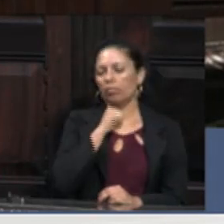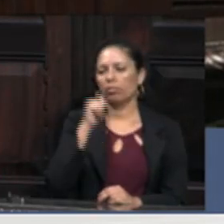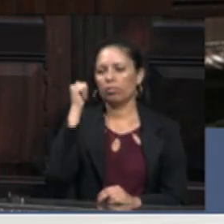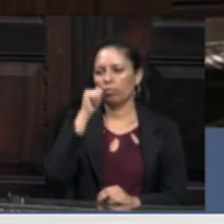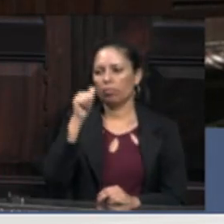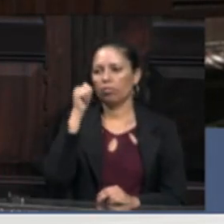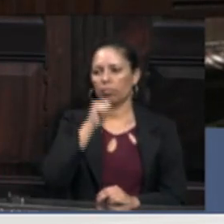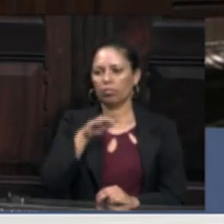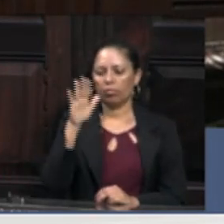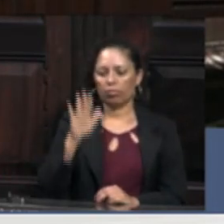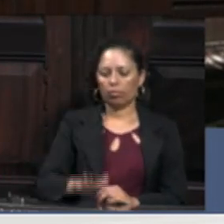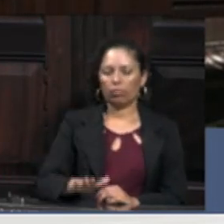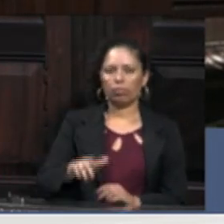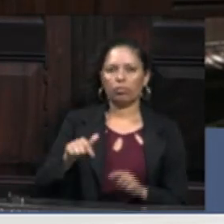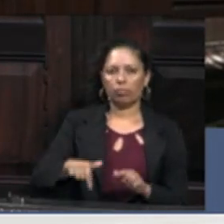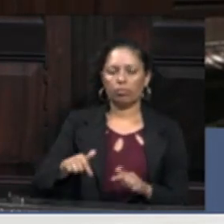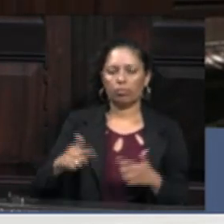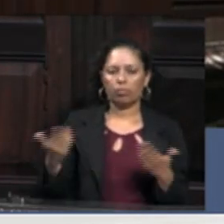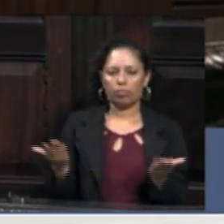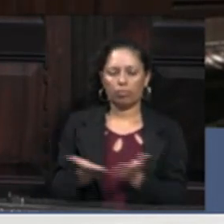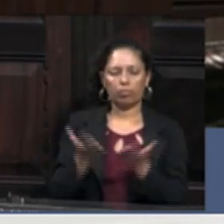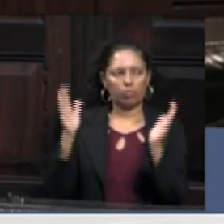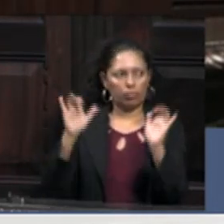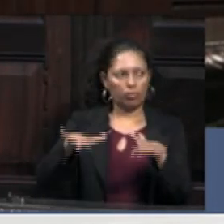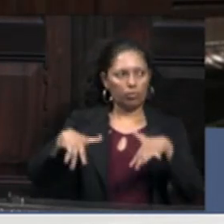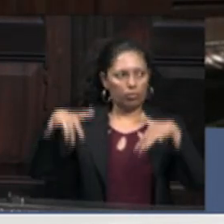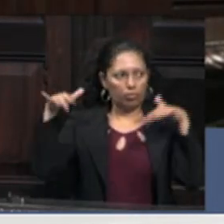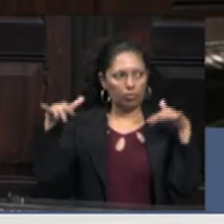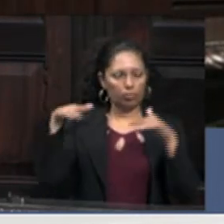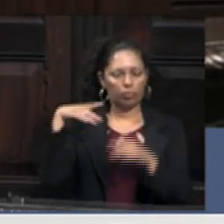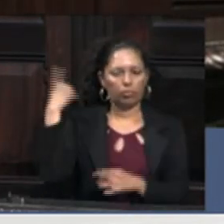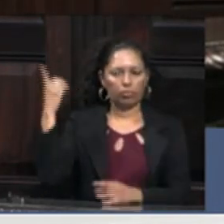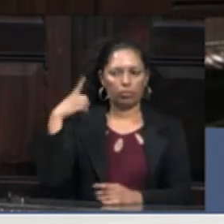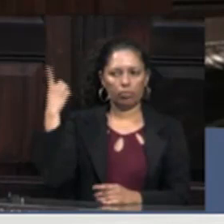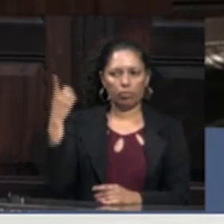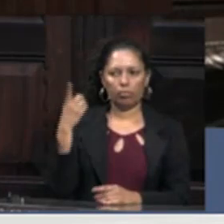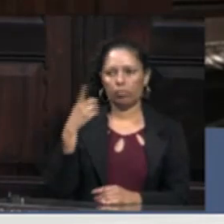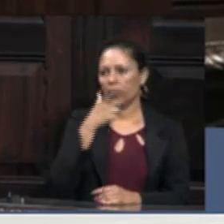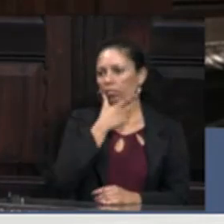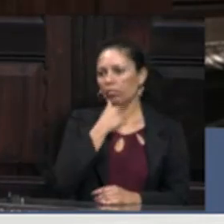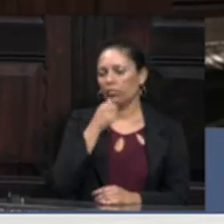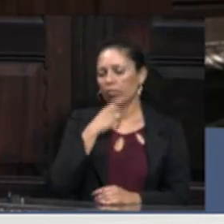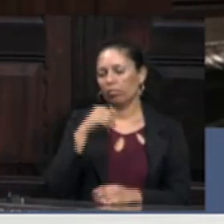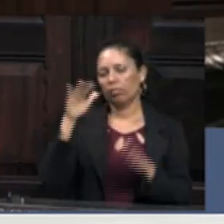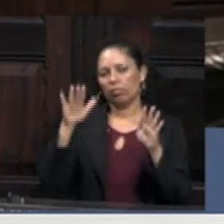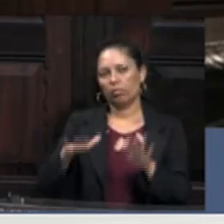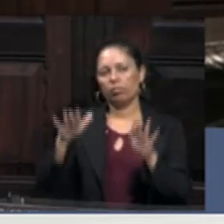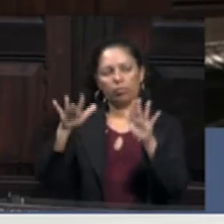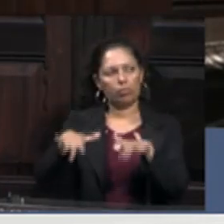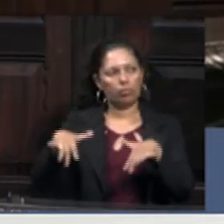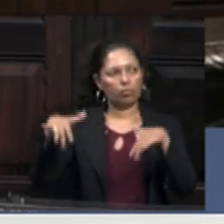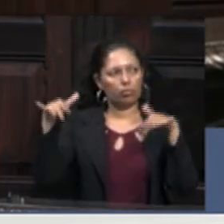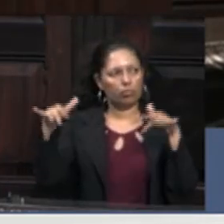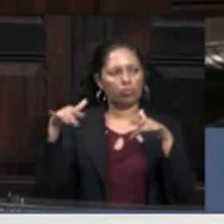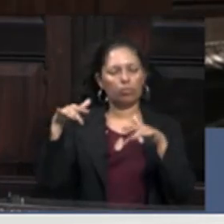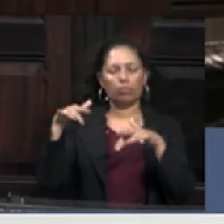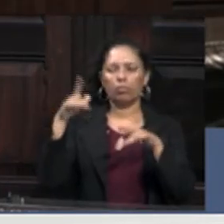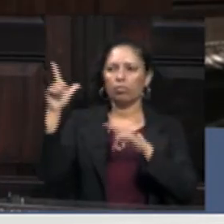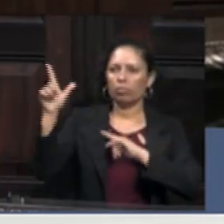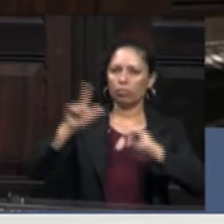deputadas presentes, senhores deputados presentes, funcionários,